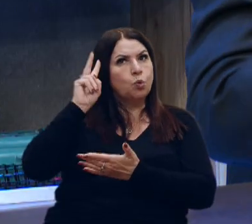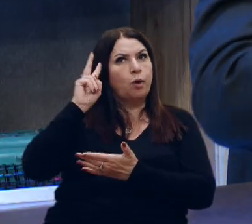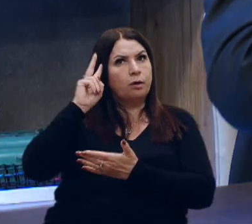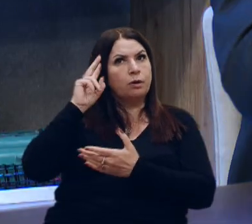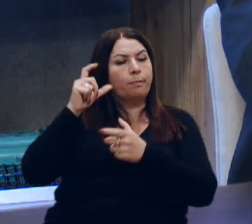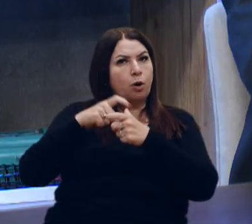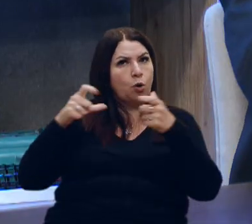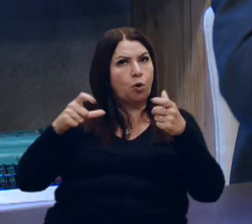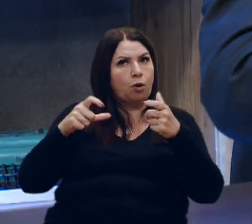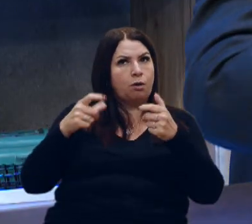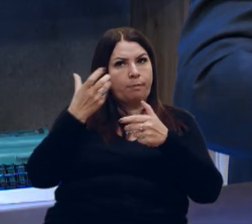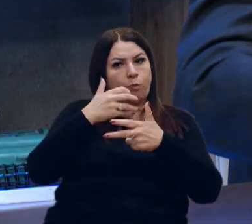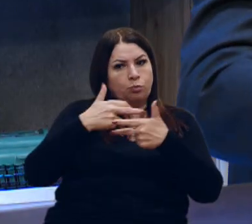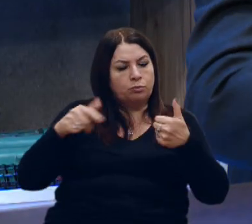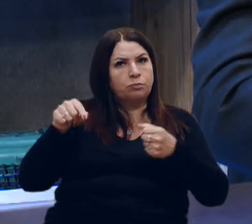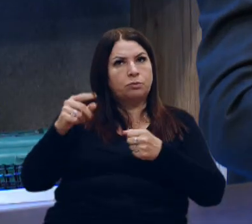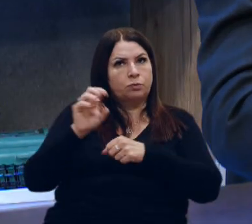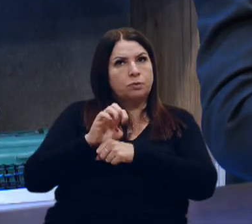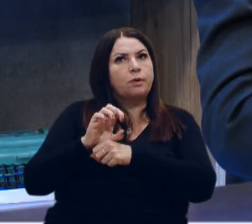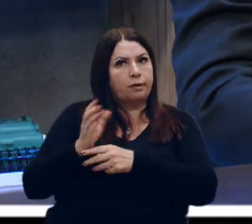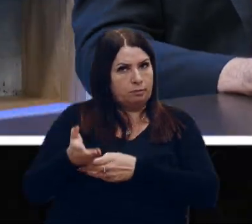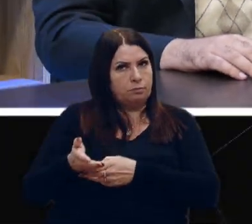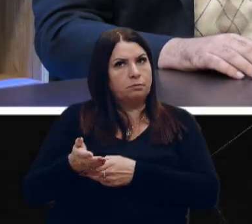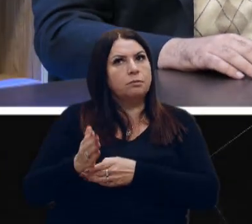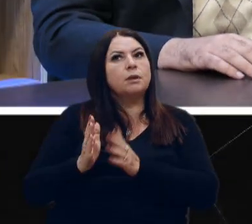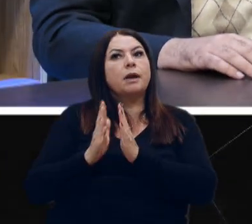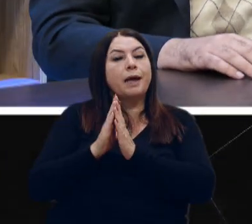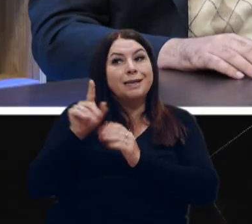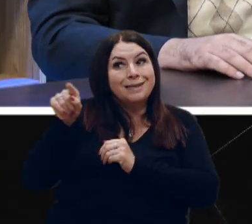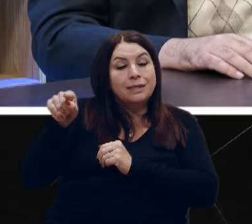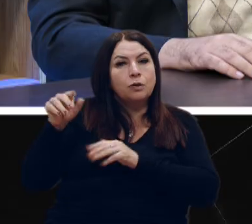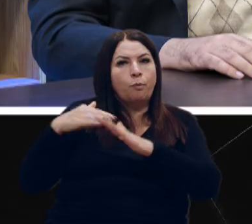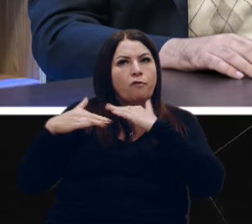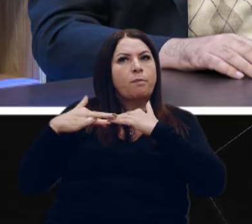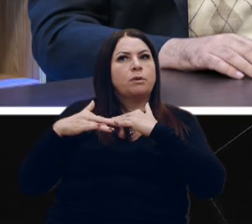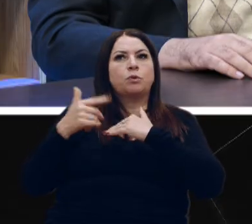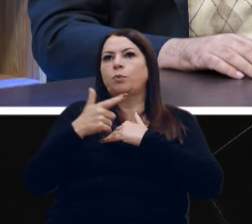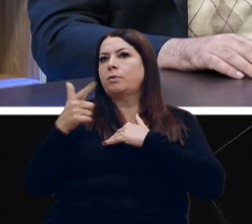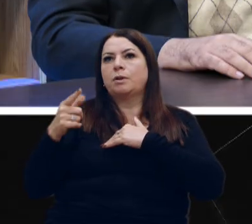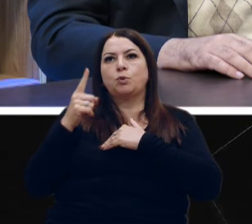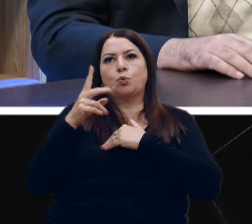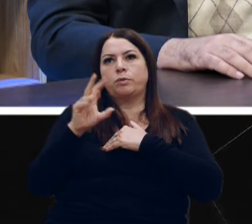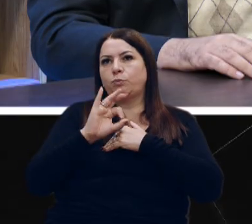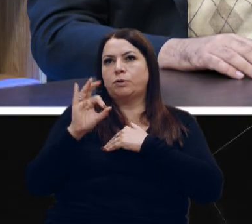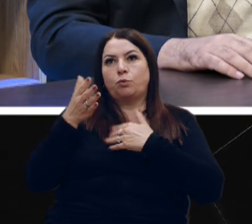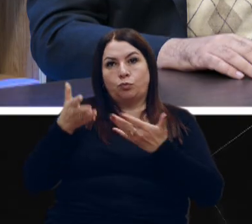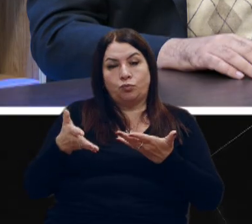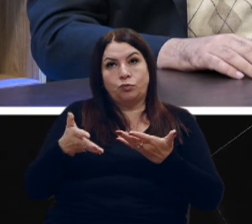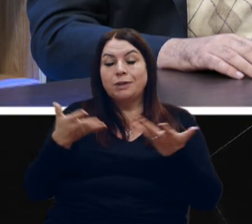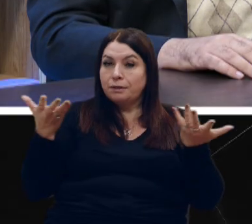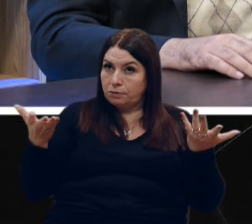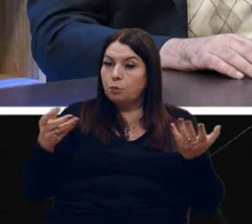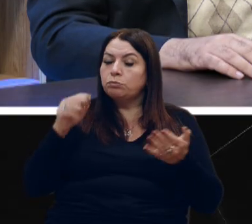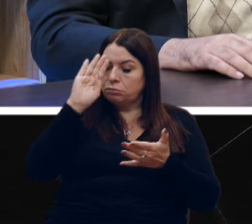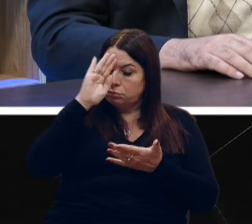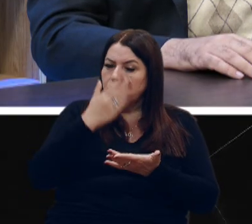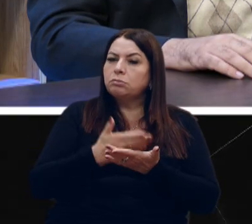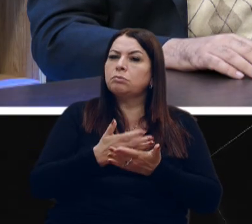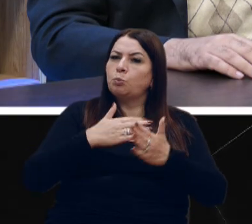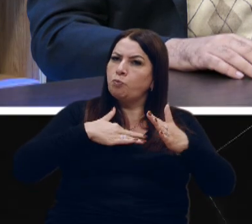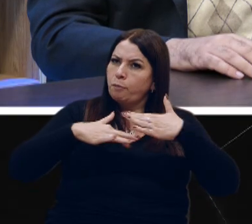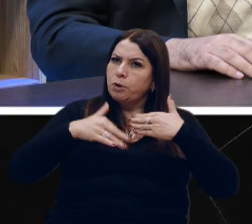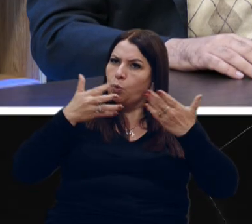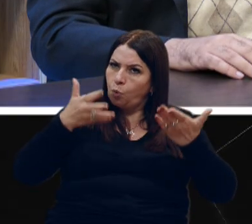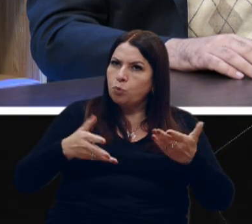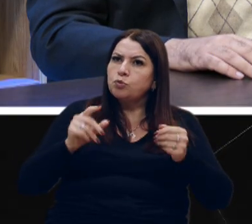maior produtor hortifruti granjeiro do estado, né? E graças àquele movimento nós não temos os 12% hoje. Então eu acredito que um movimento